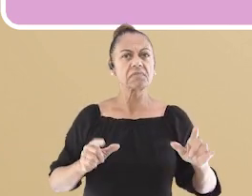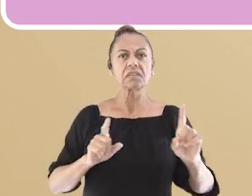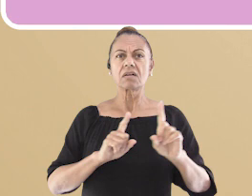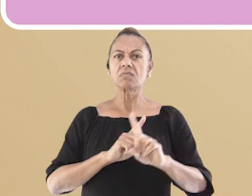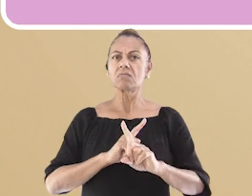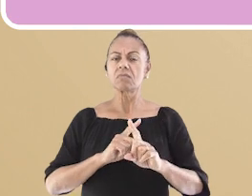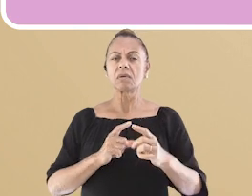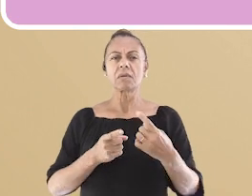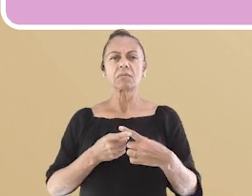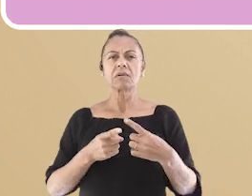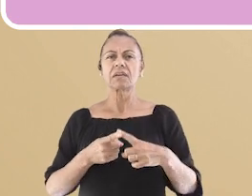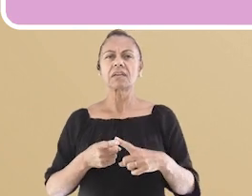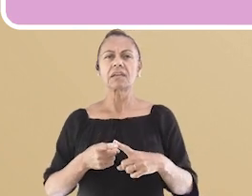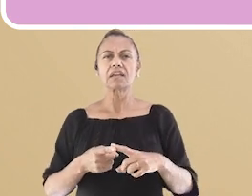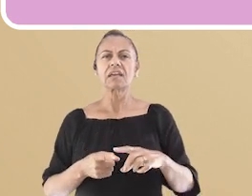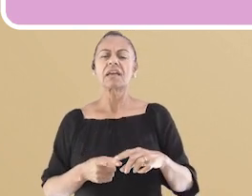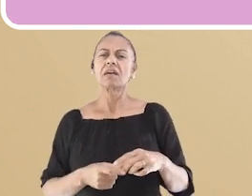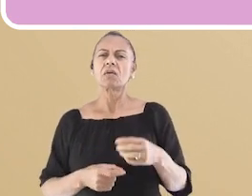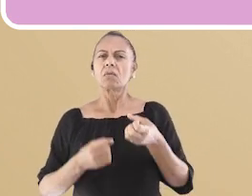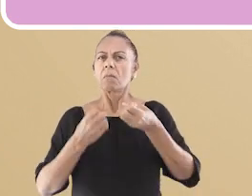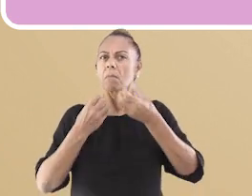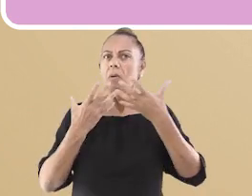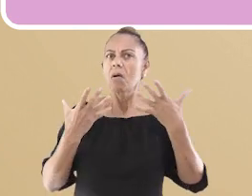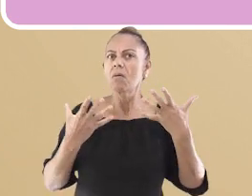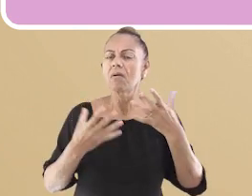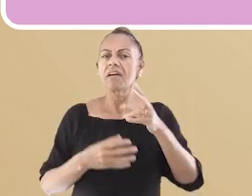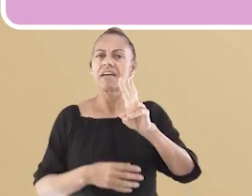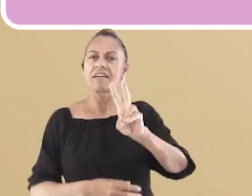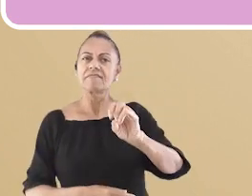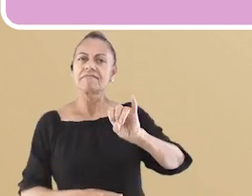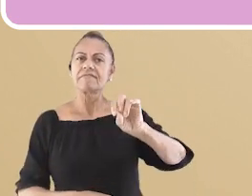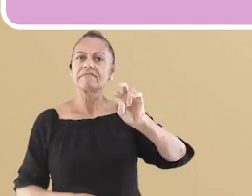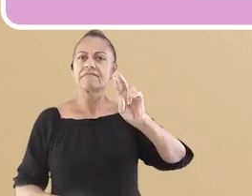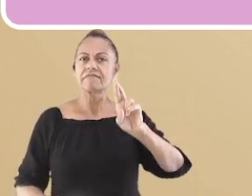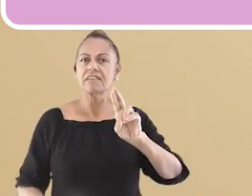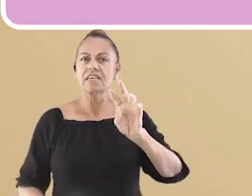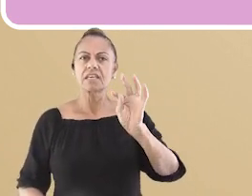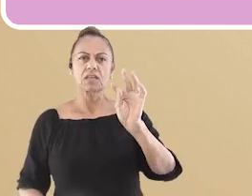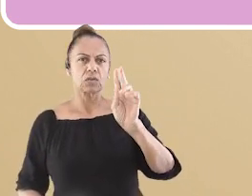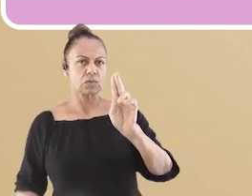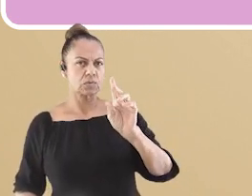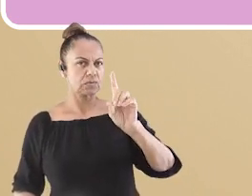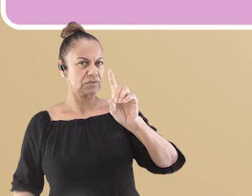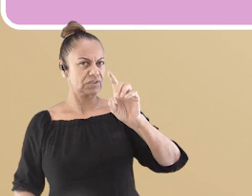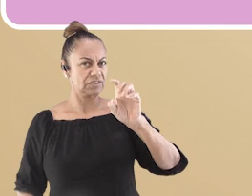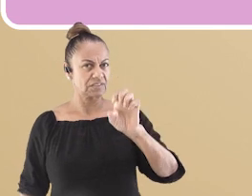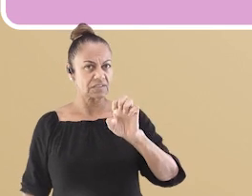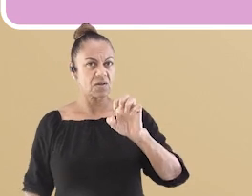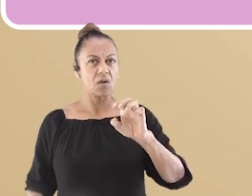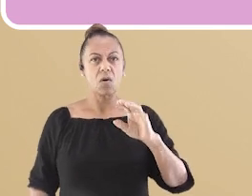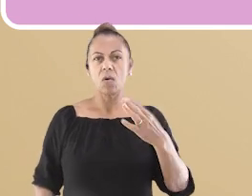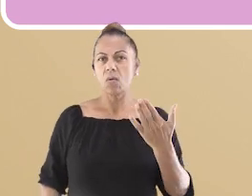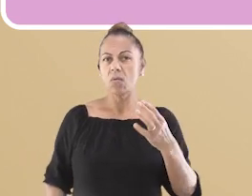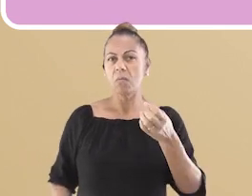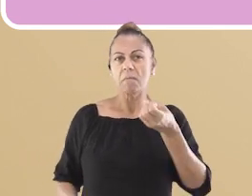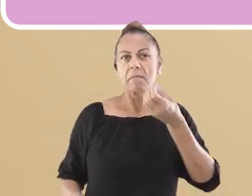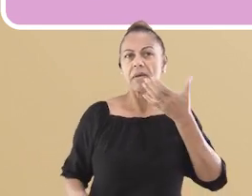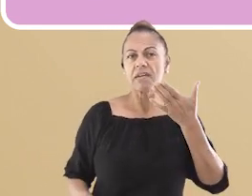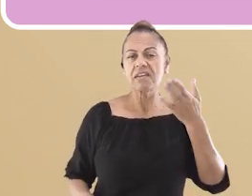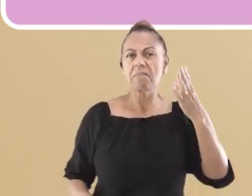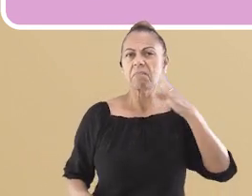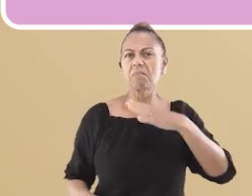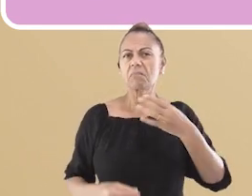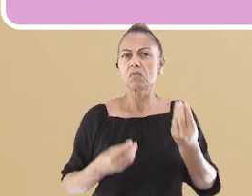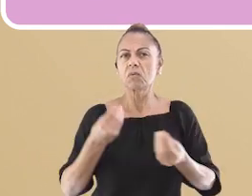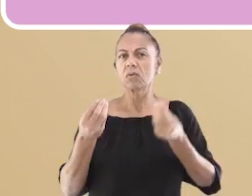não? Porque o bem é uma virtude e o mal é um erro. O que é bem e mal? O que